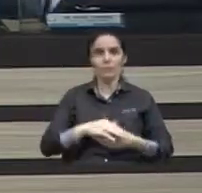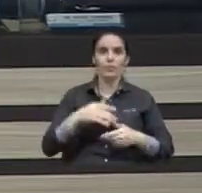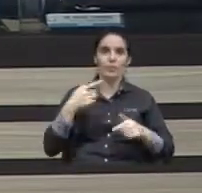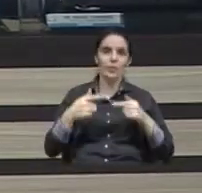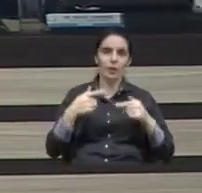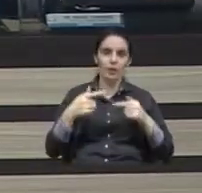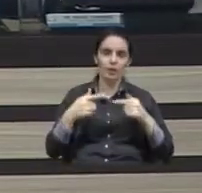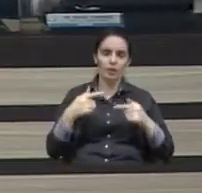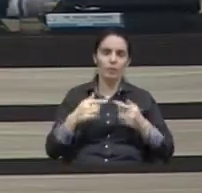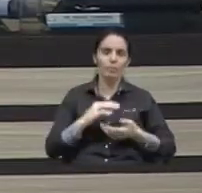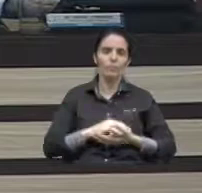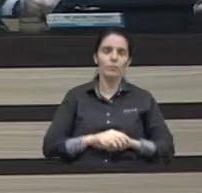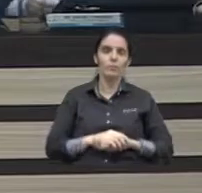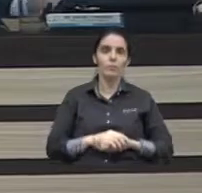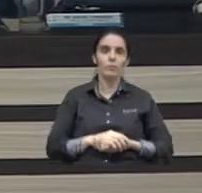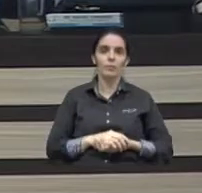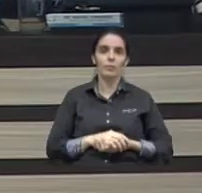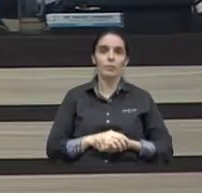discussão.